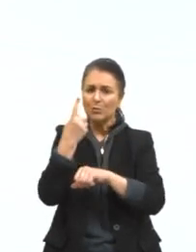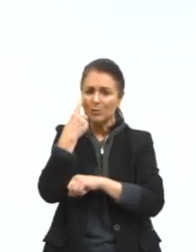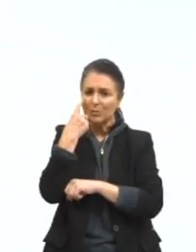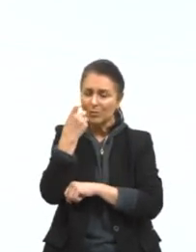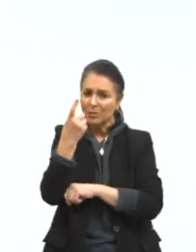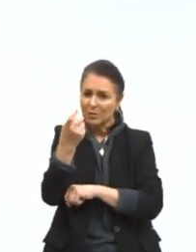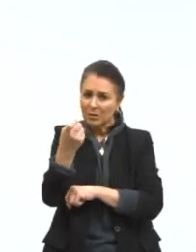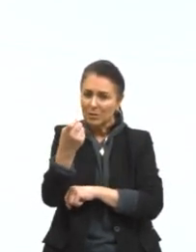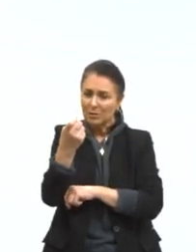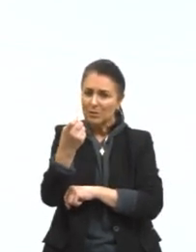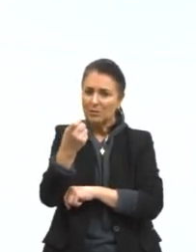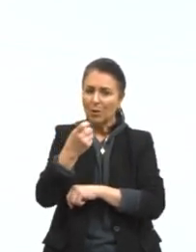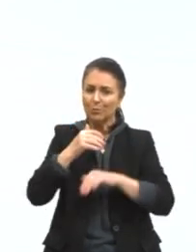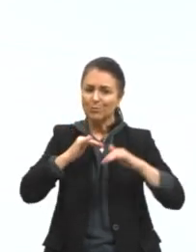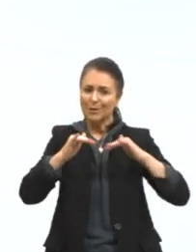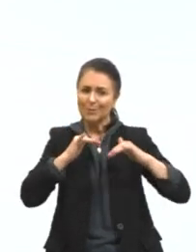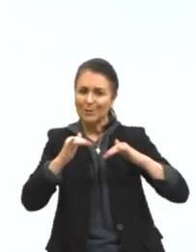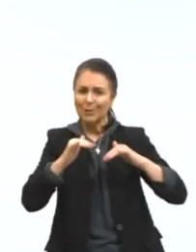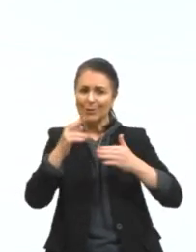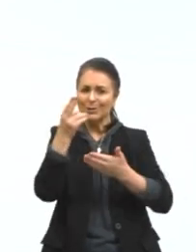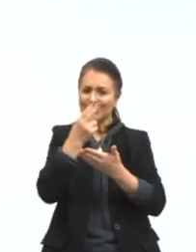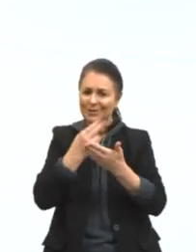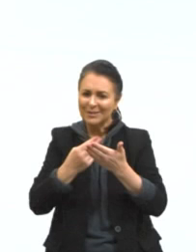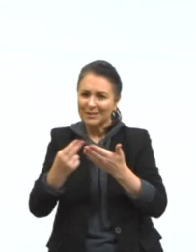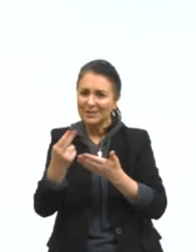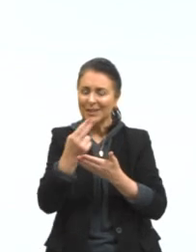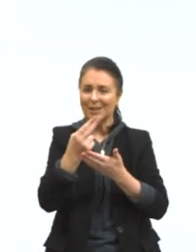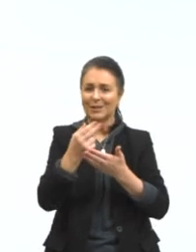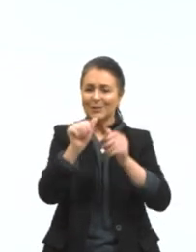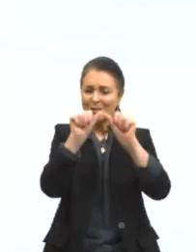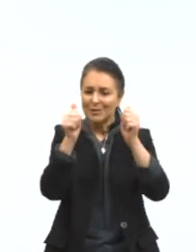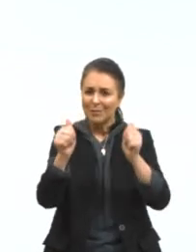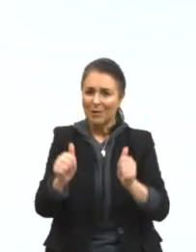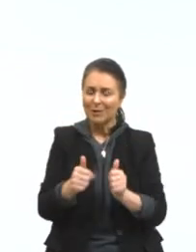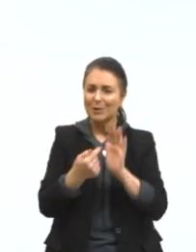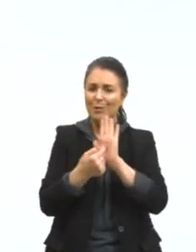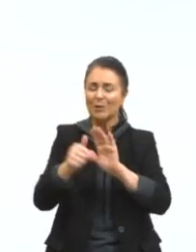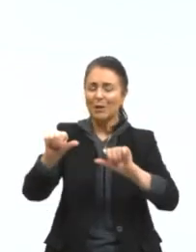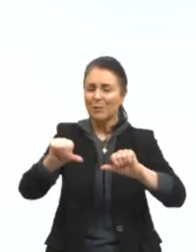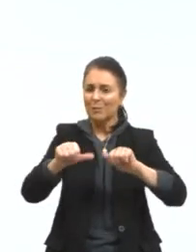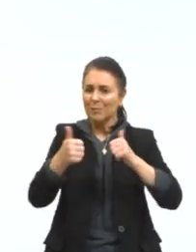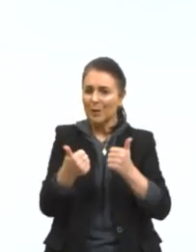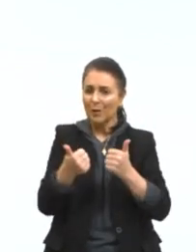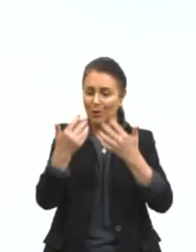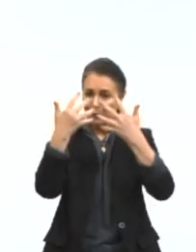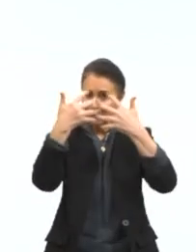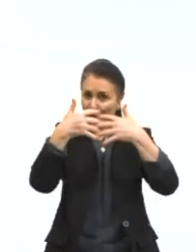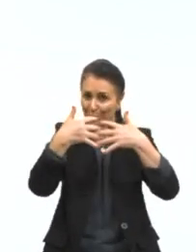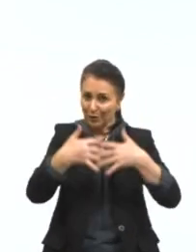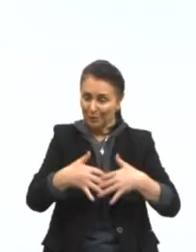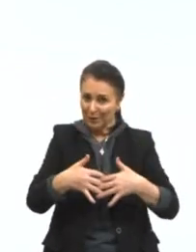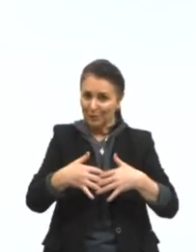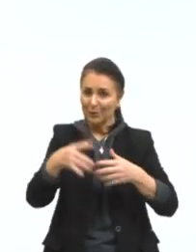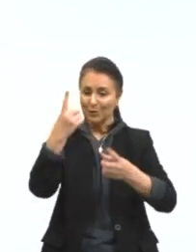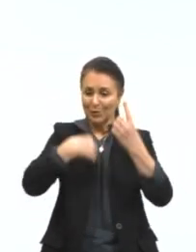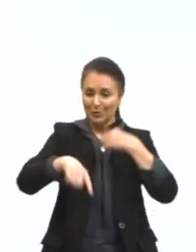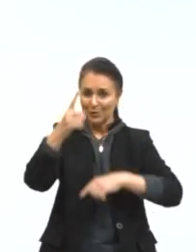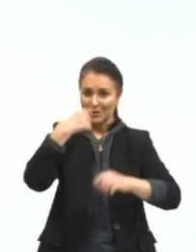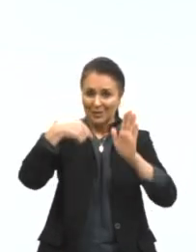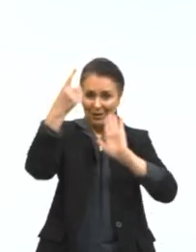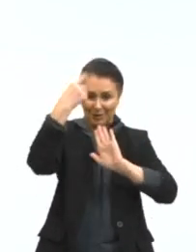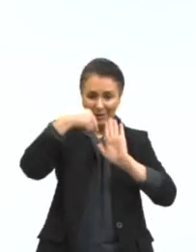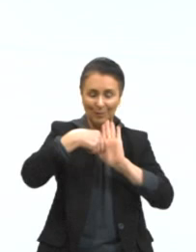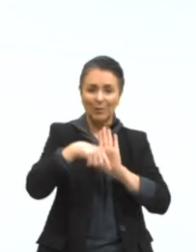interessantes são animações desenhos tá aqui vão ilustrar melhora e como funciona o nosso sistema imunológico de uma